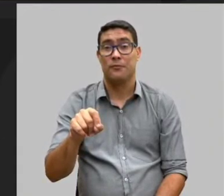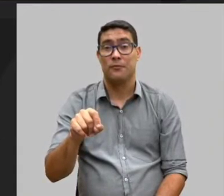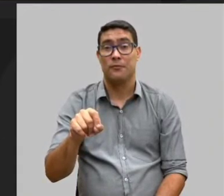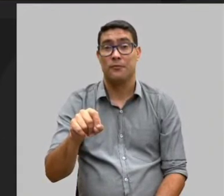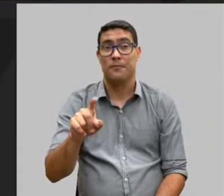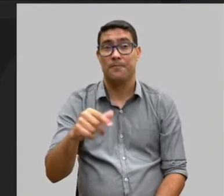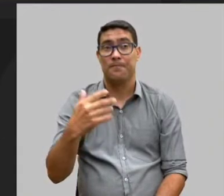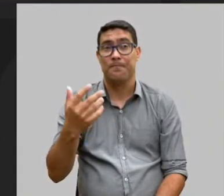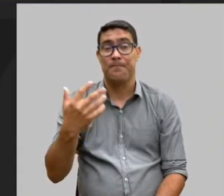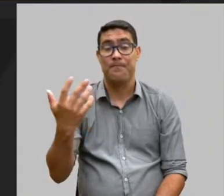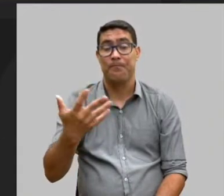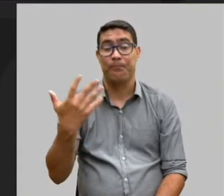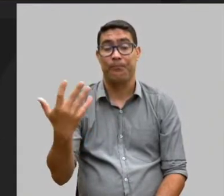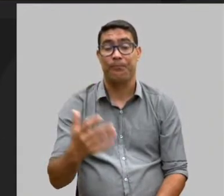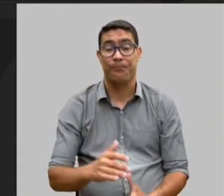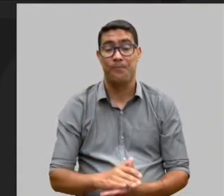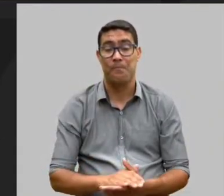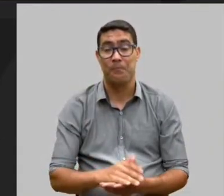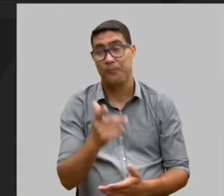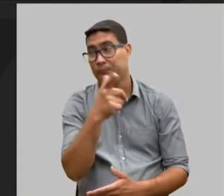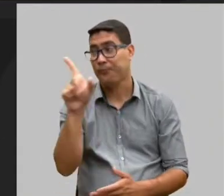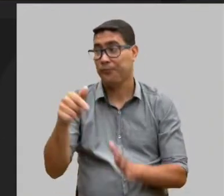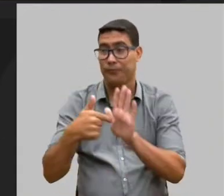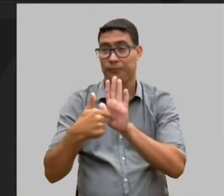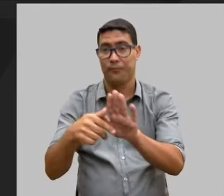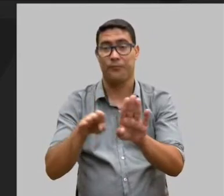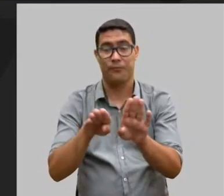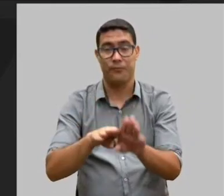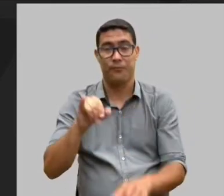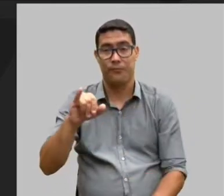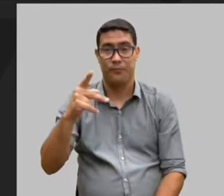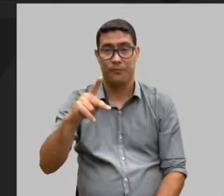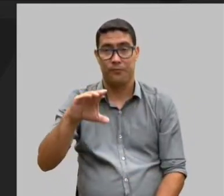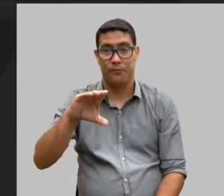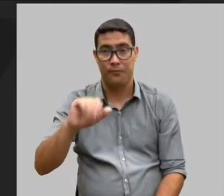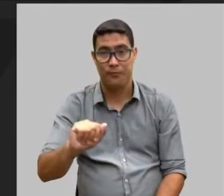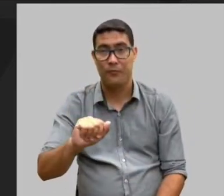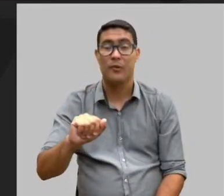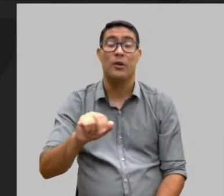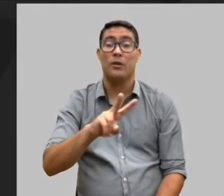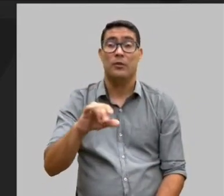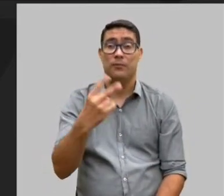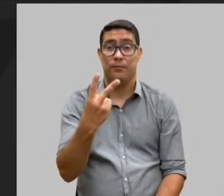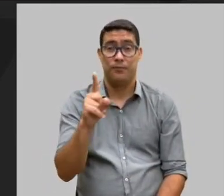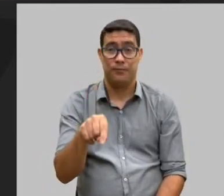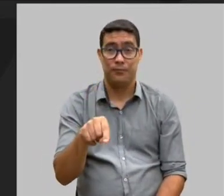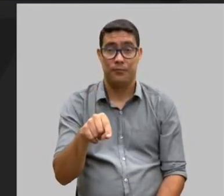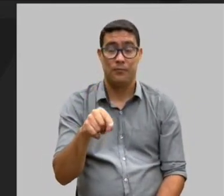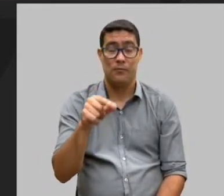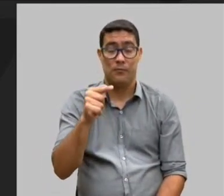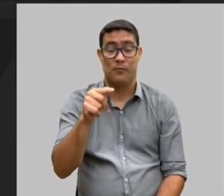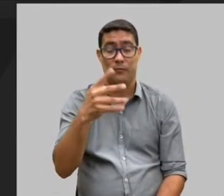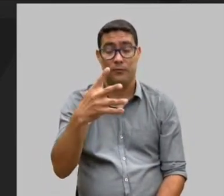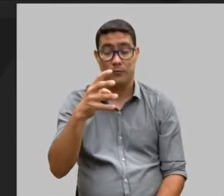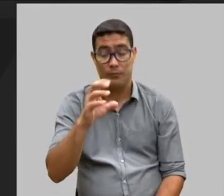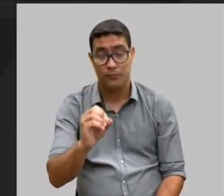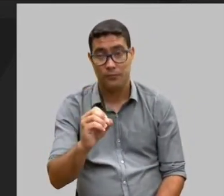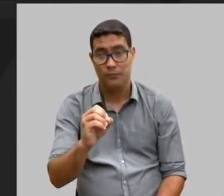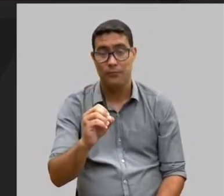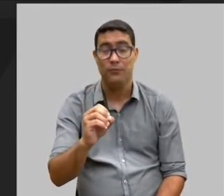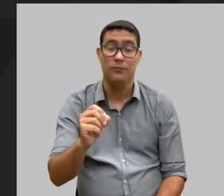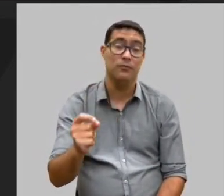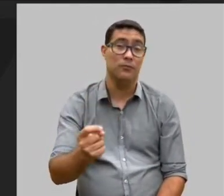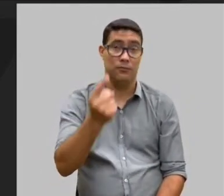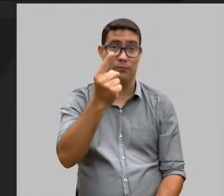eh o o outro índice lá que a gente pegou IPCA seria 2400 2740 ou seja um